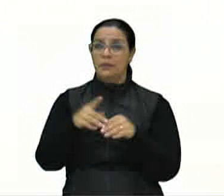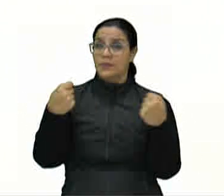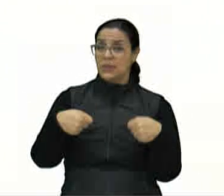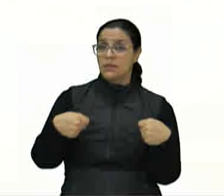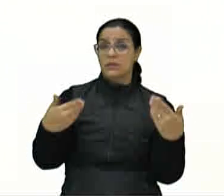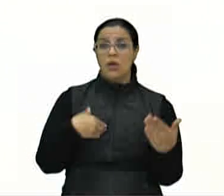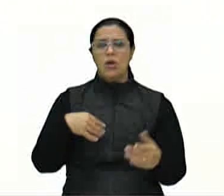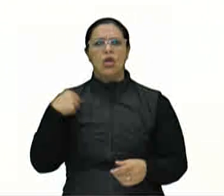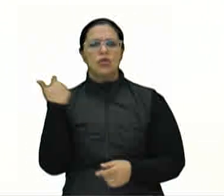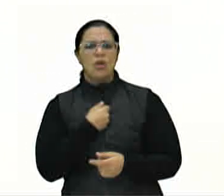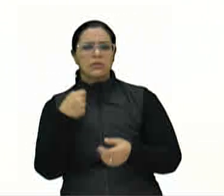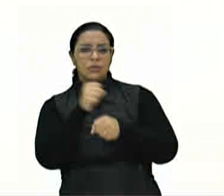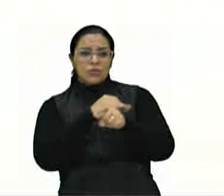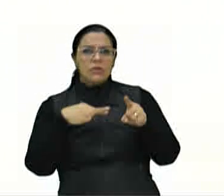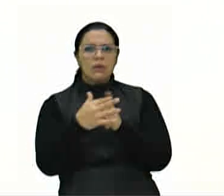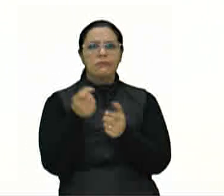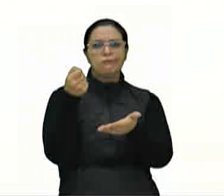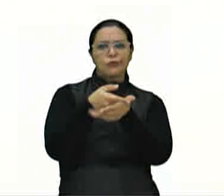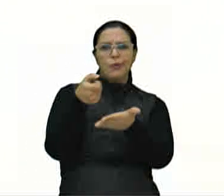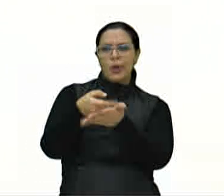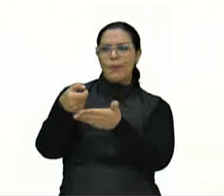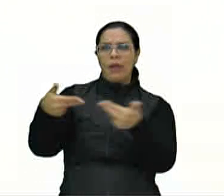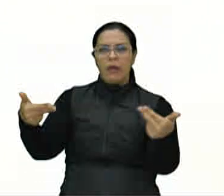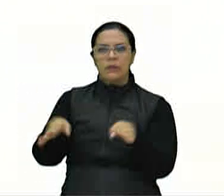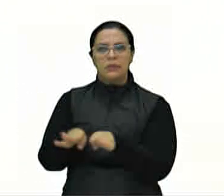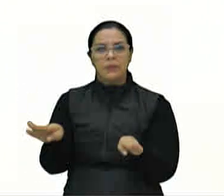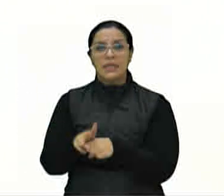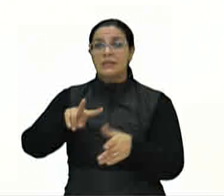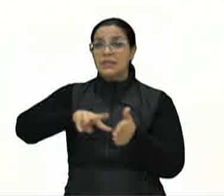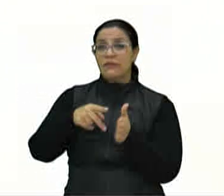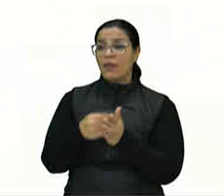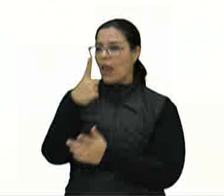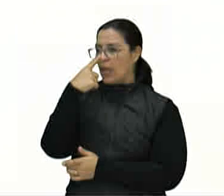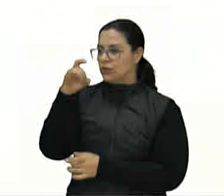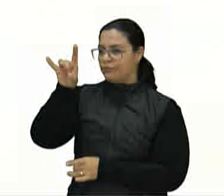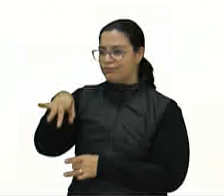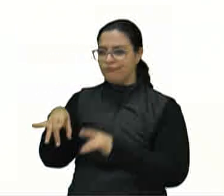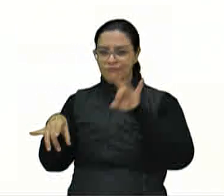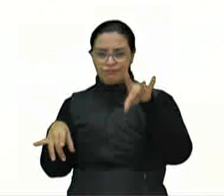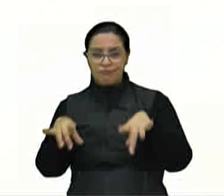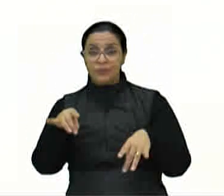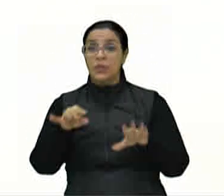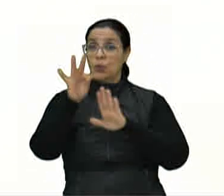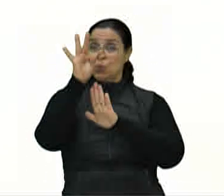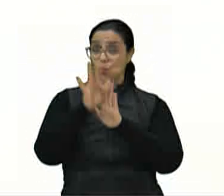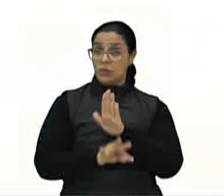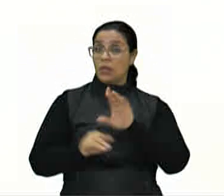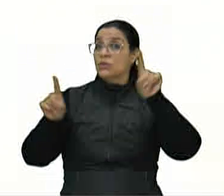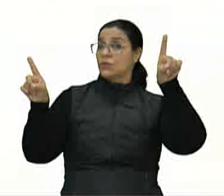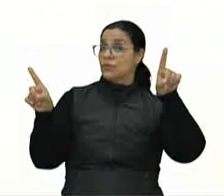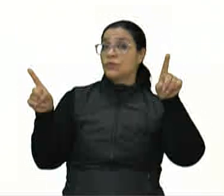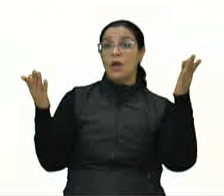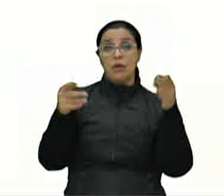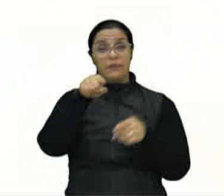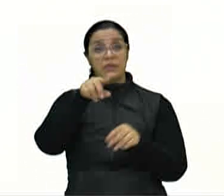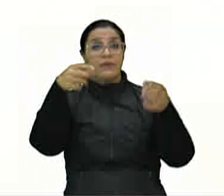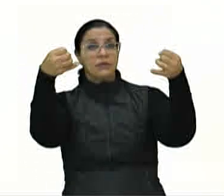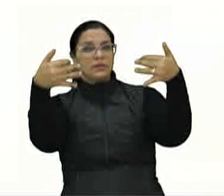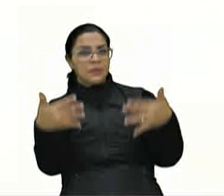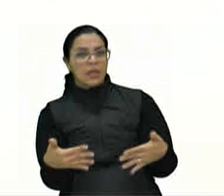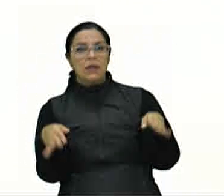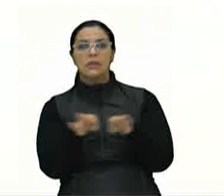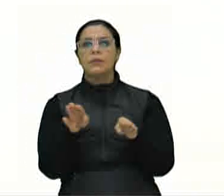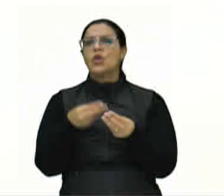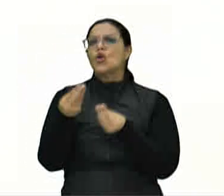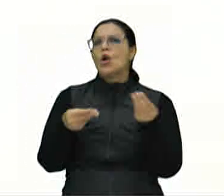postura consumista de nossa sociedade indica a crescente produção de lixo. Em um texto, por favor, você vai explicar